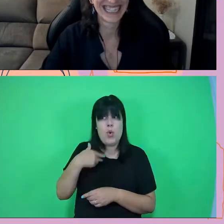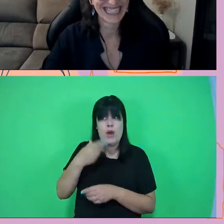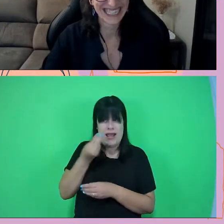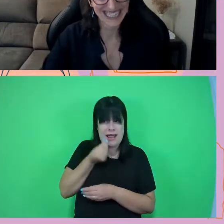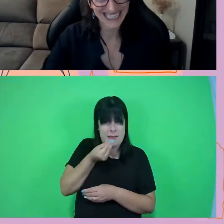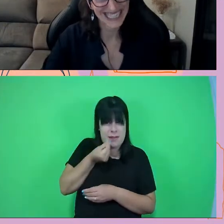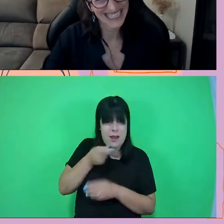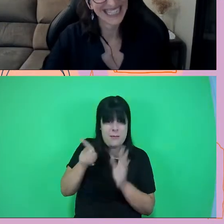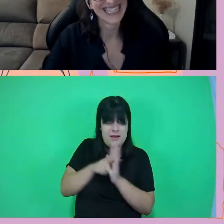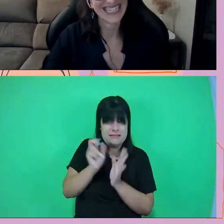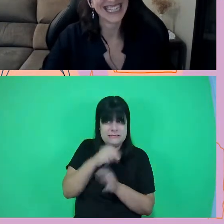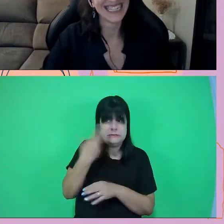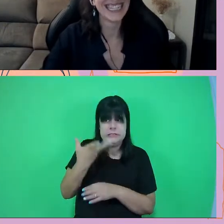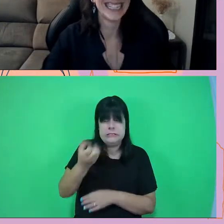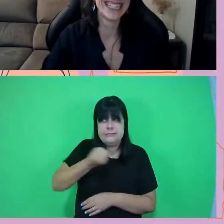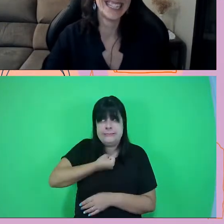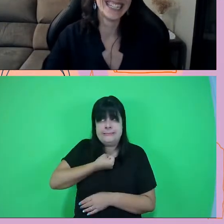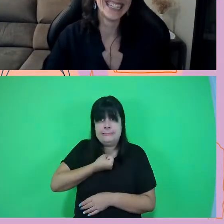isso aqui.